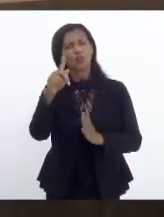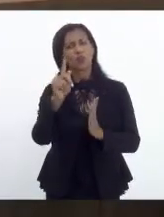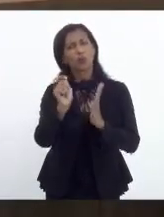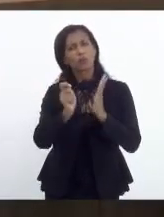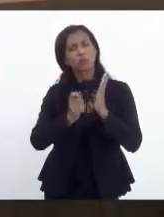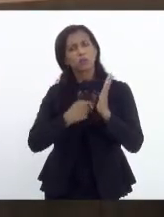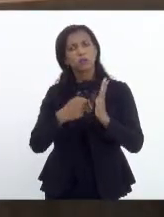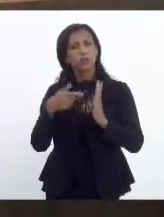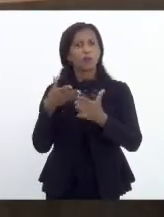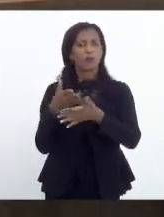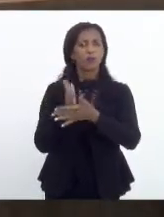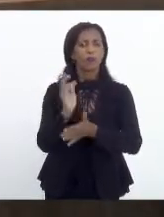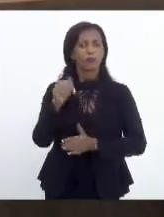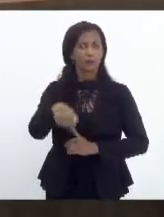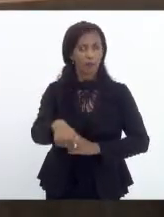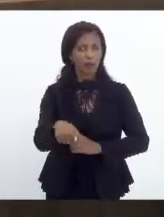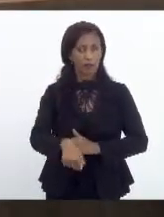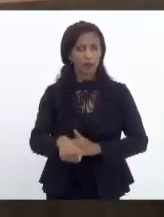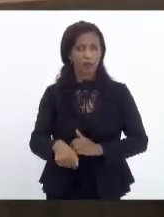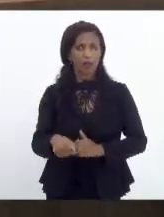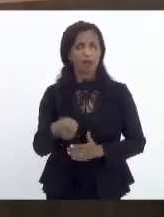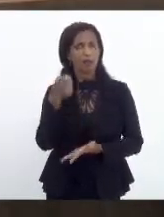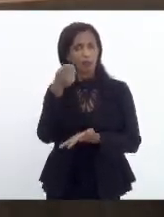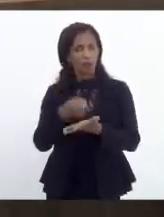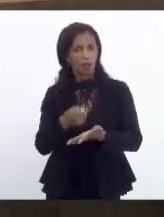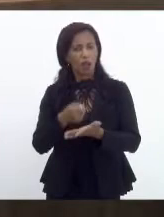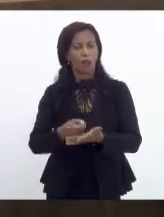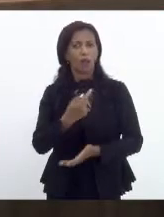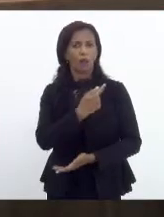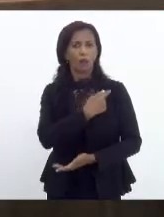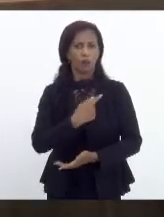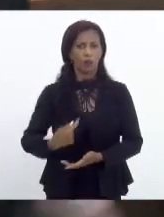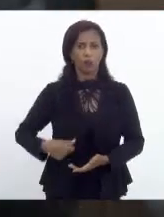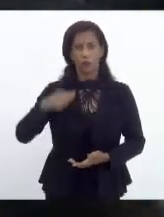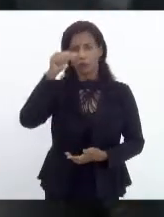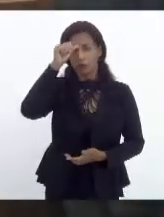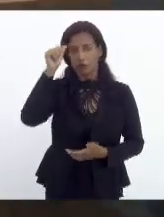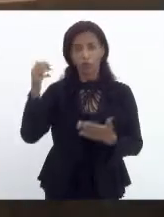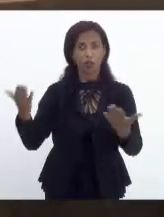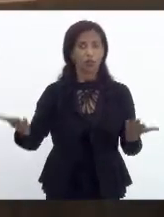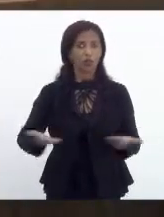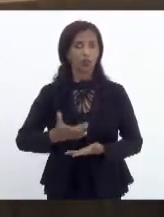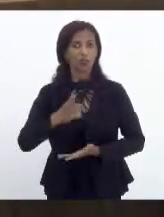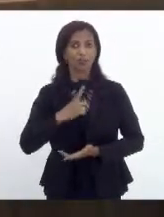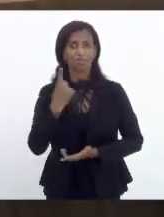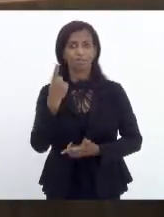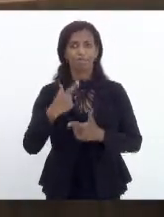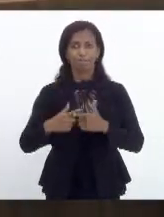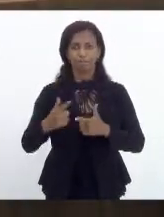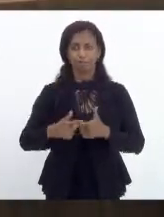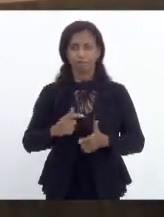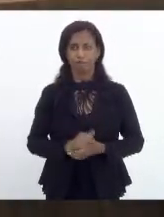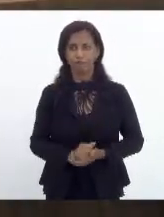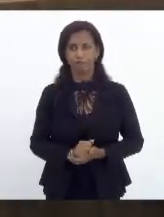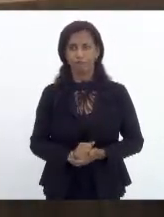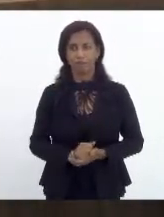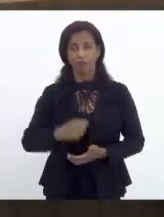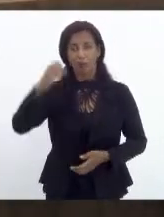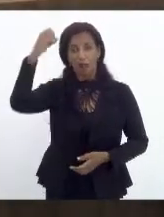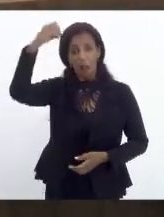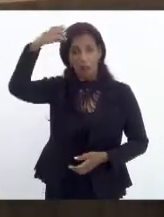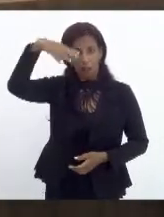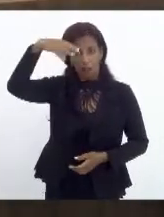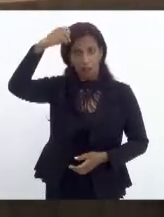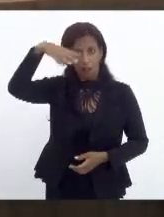foi aprovado nessa casa, foi sancionado pelo governador Cláudio Castro, e hoje nós temos um problema. A Light tem